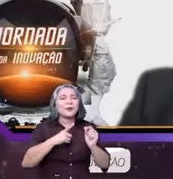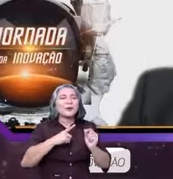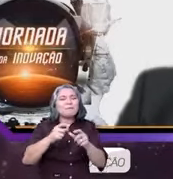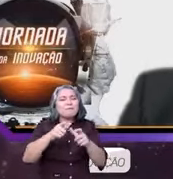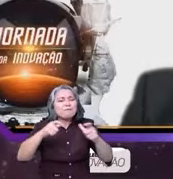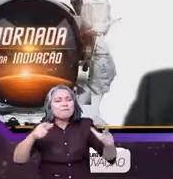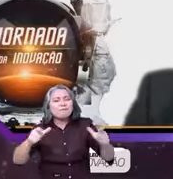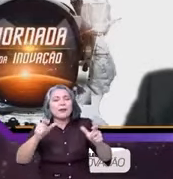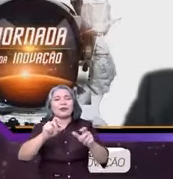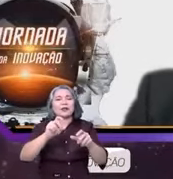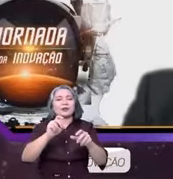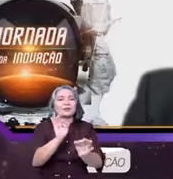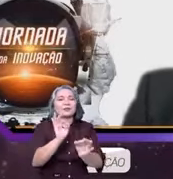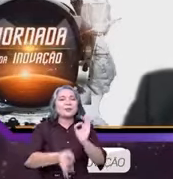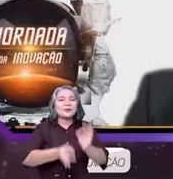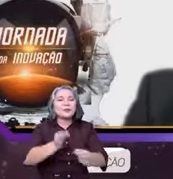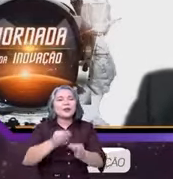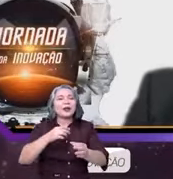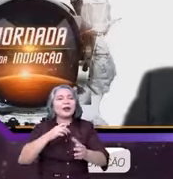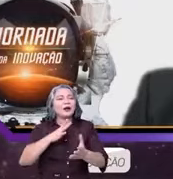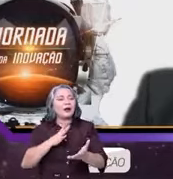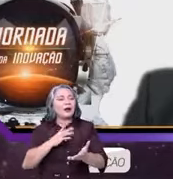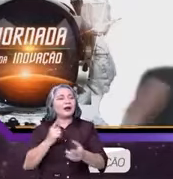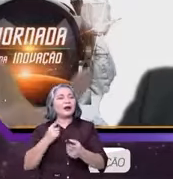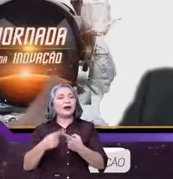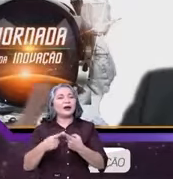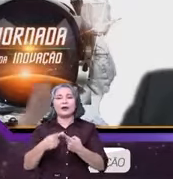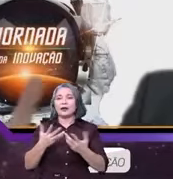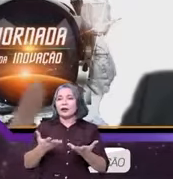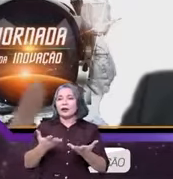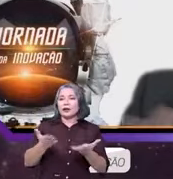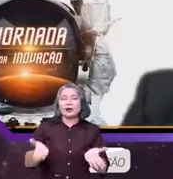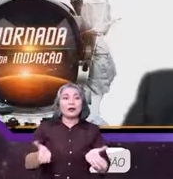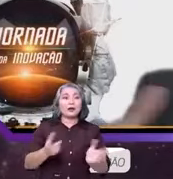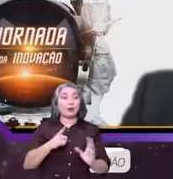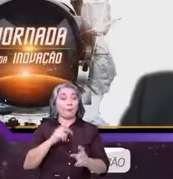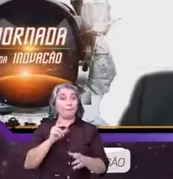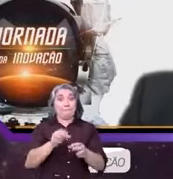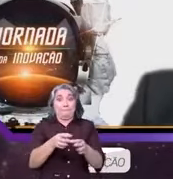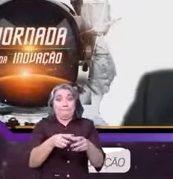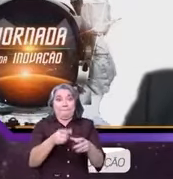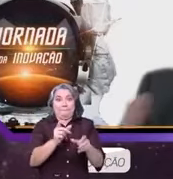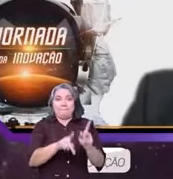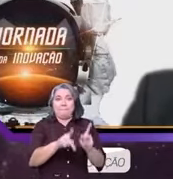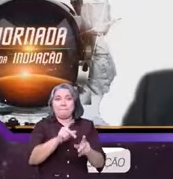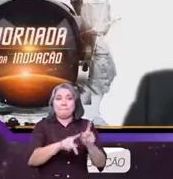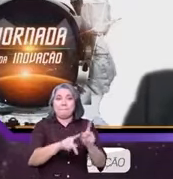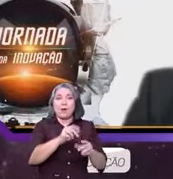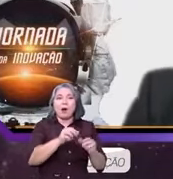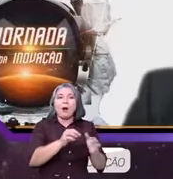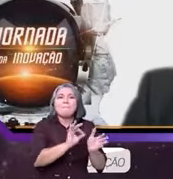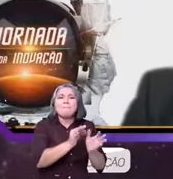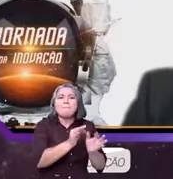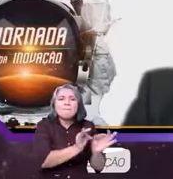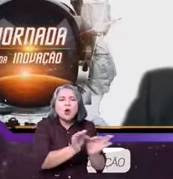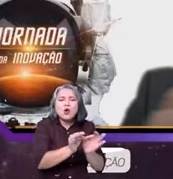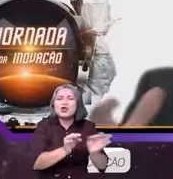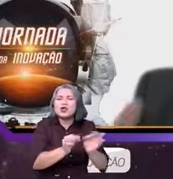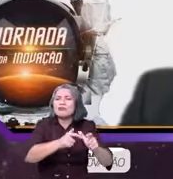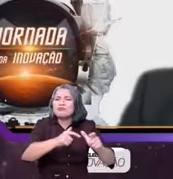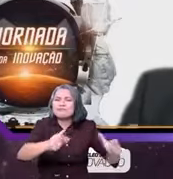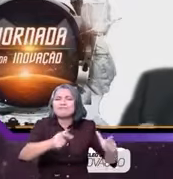projetos, execuções muito demoradas. Por quê? Porque um projeto muito grande, demora muito tempo para desenhar-se esse